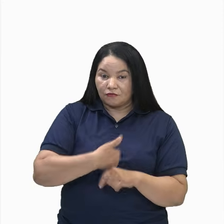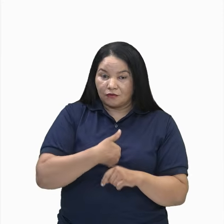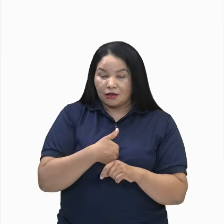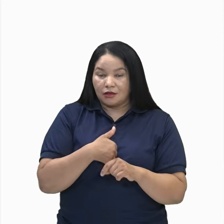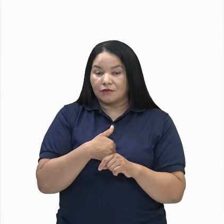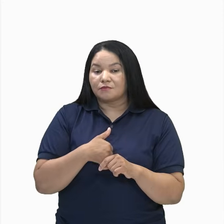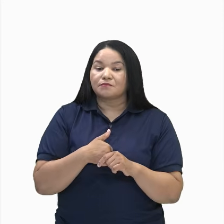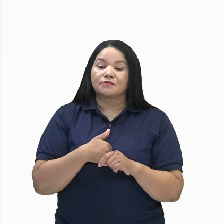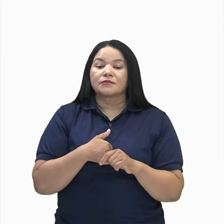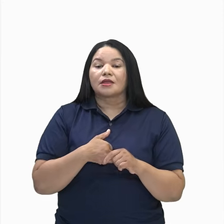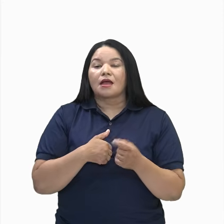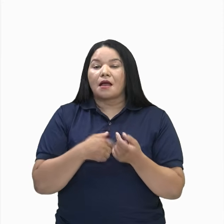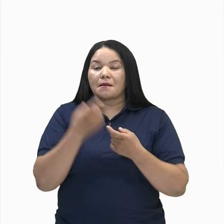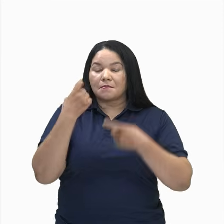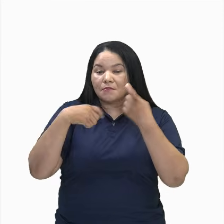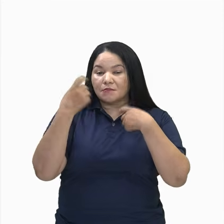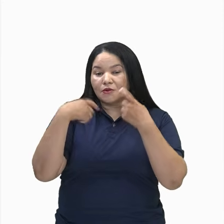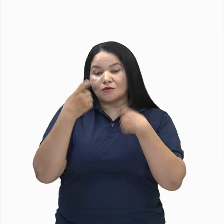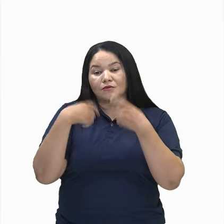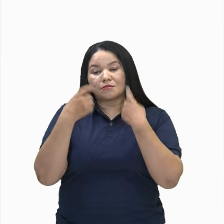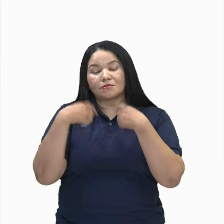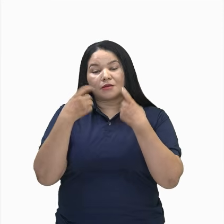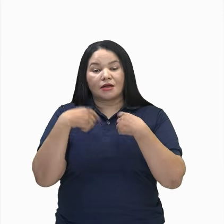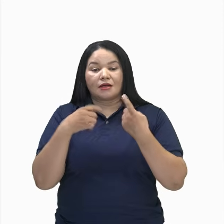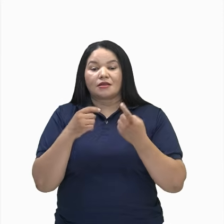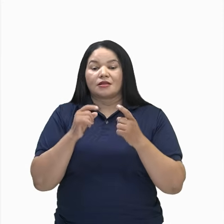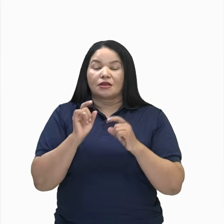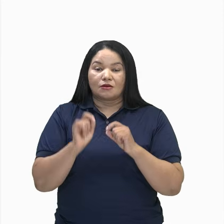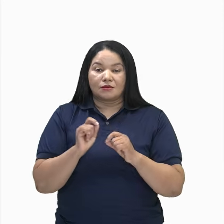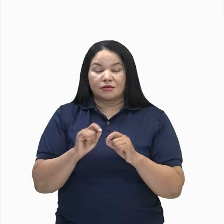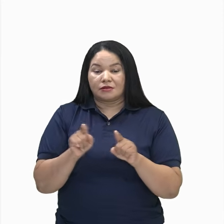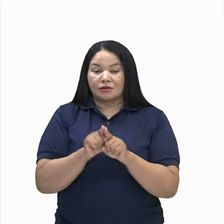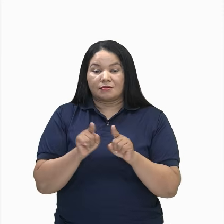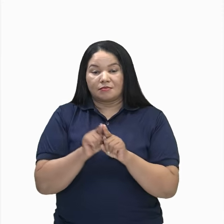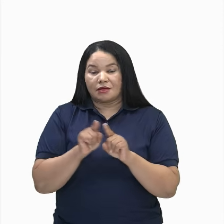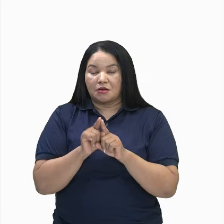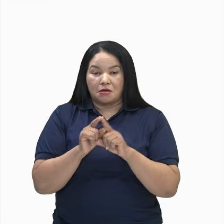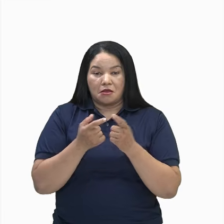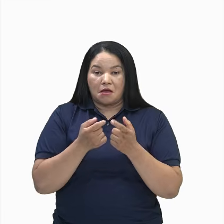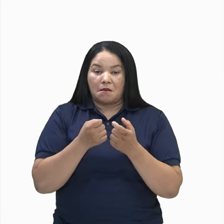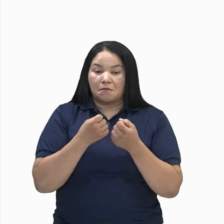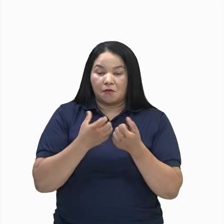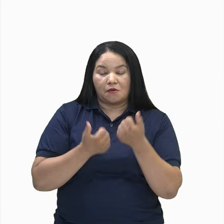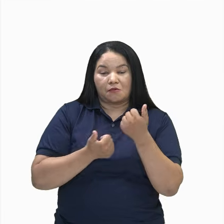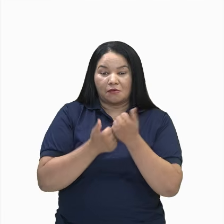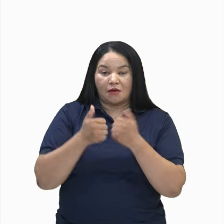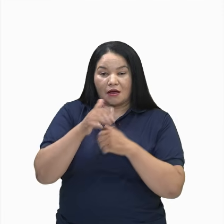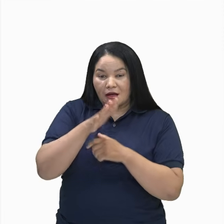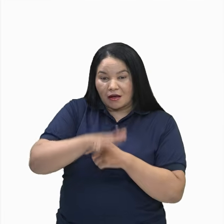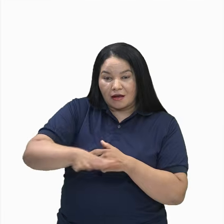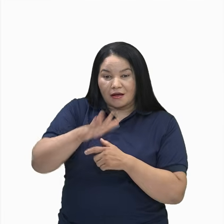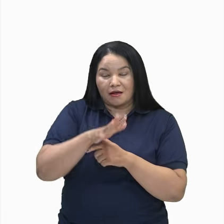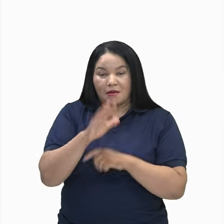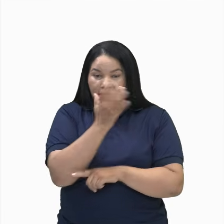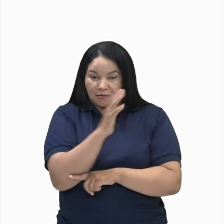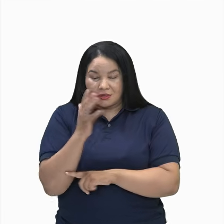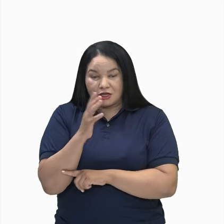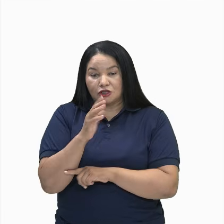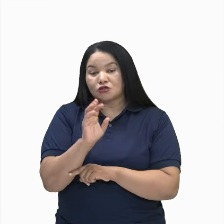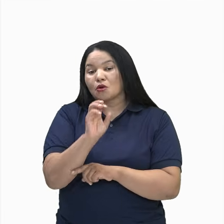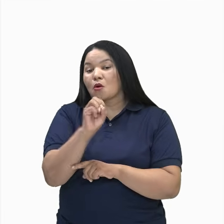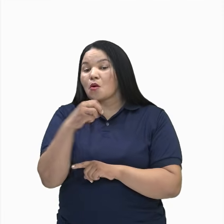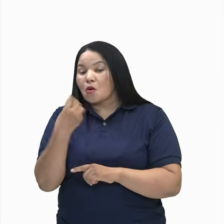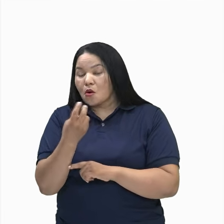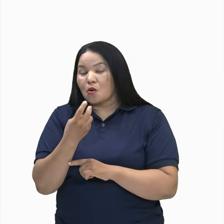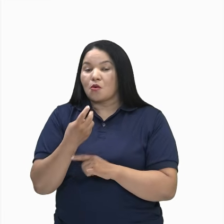é preocupada, que é favorável à questão ambiental, ou mostrar que eu tenho uma